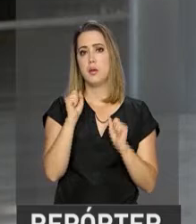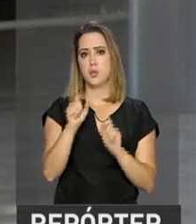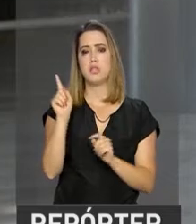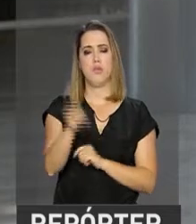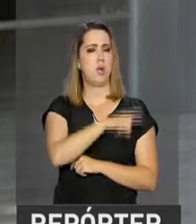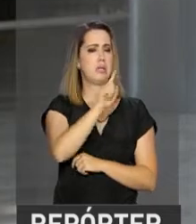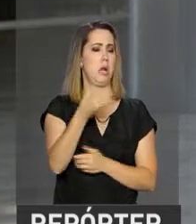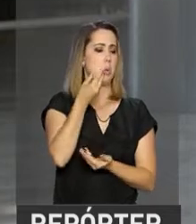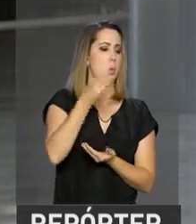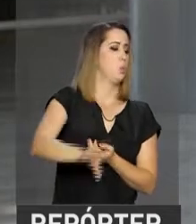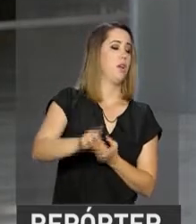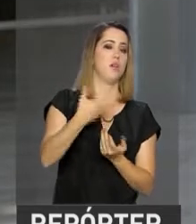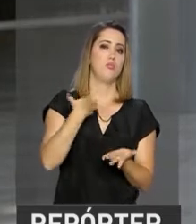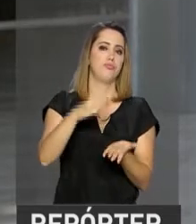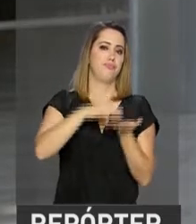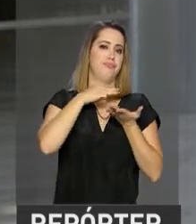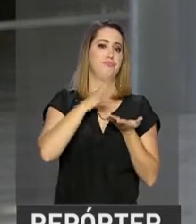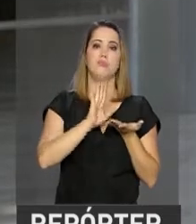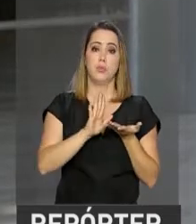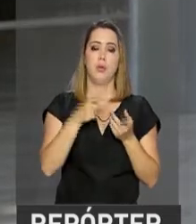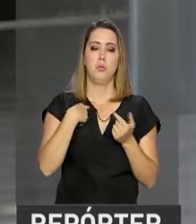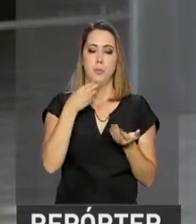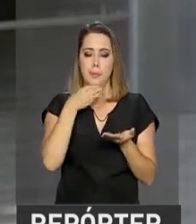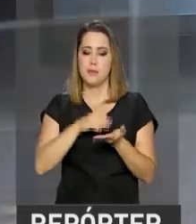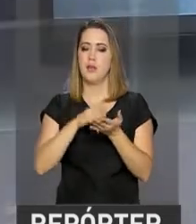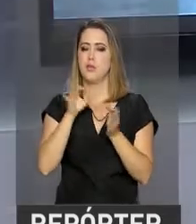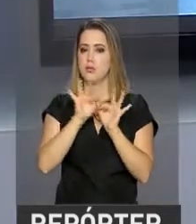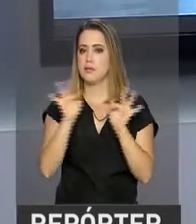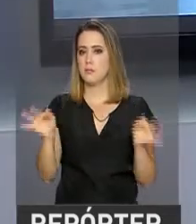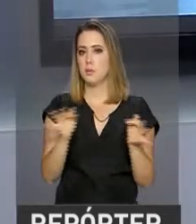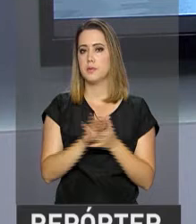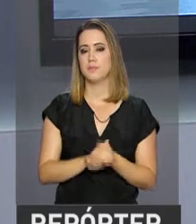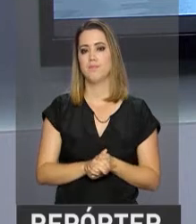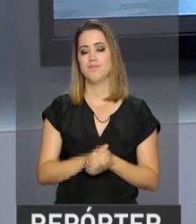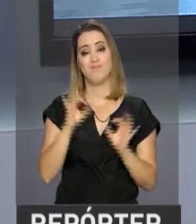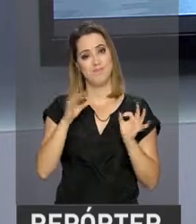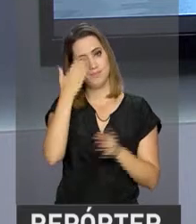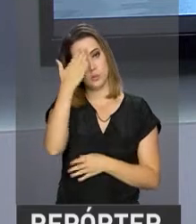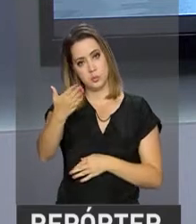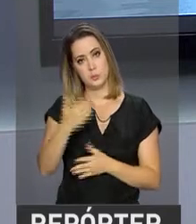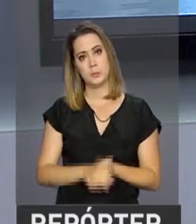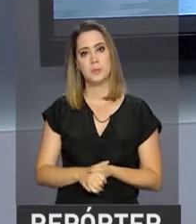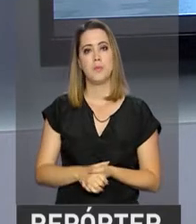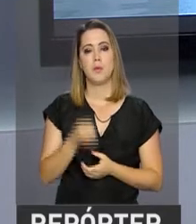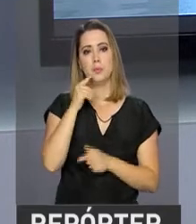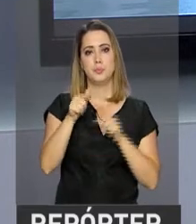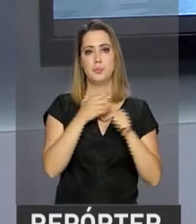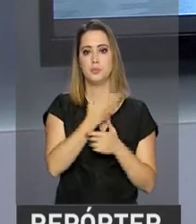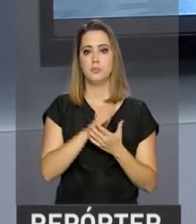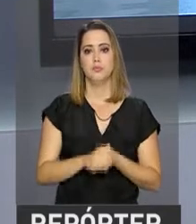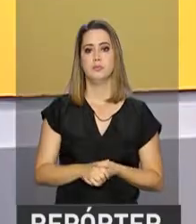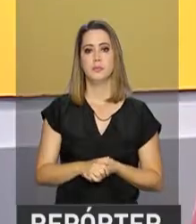cancelamento do serviço através de mensagem de celular eu voto com vocês a isso obrigada pablo pelas informações um bom trabalho para